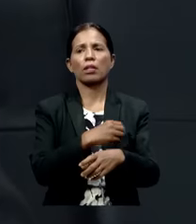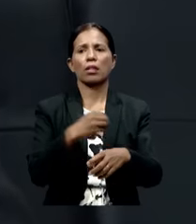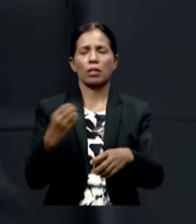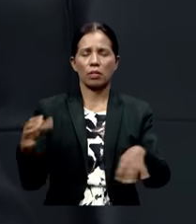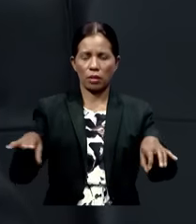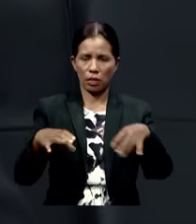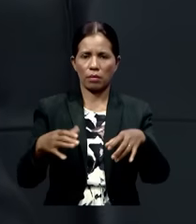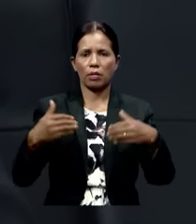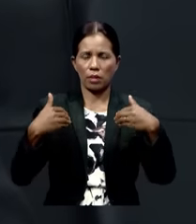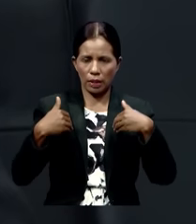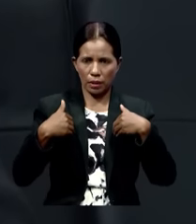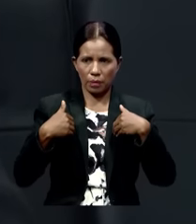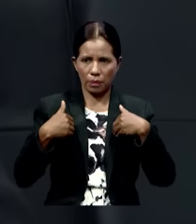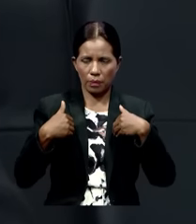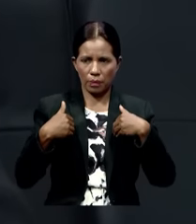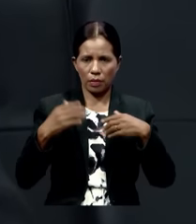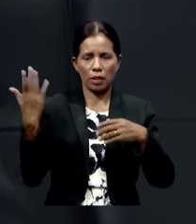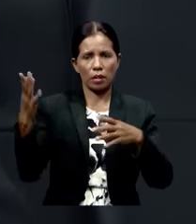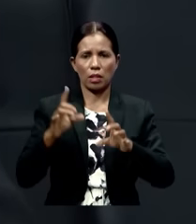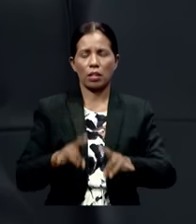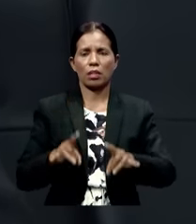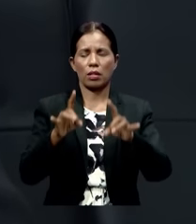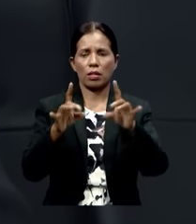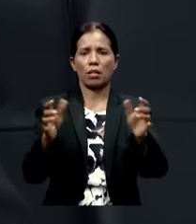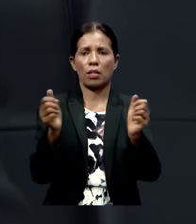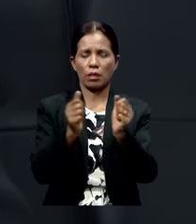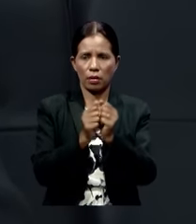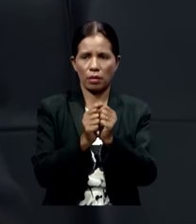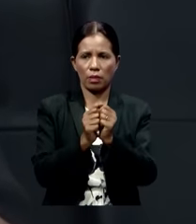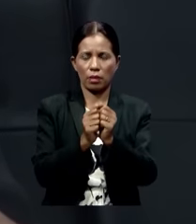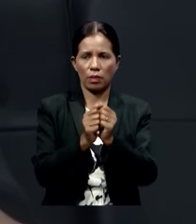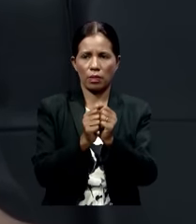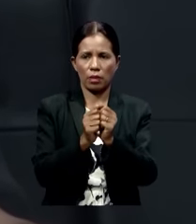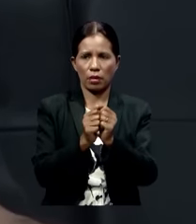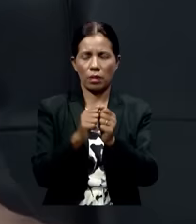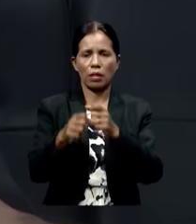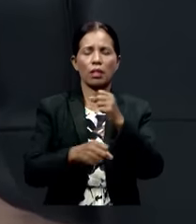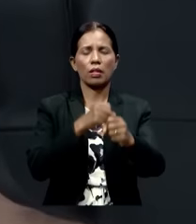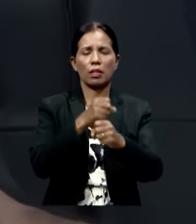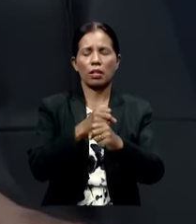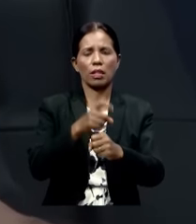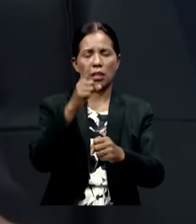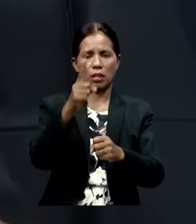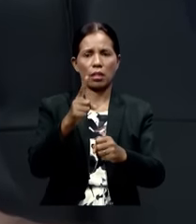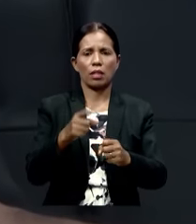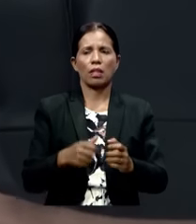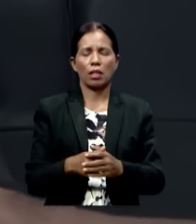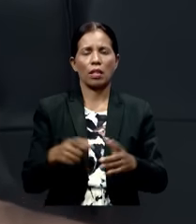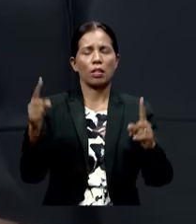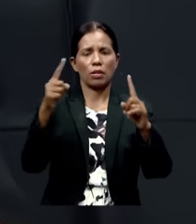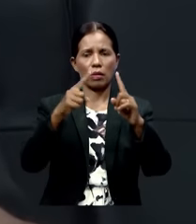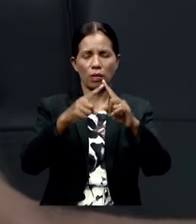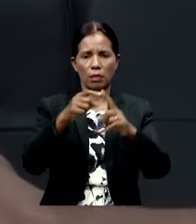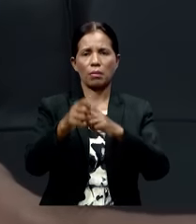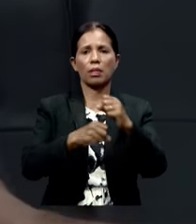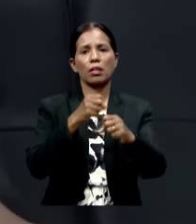maka iha na Austrália dentro de tinan ida batoba iha tinan